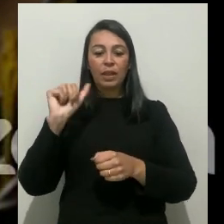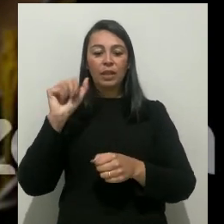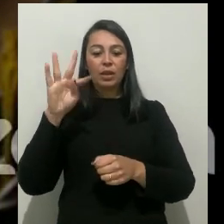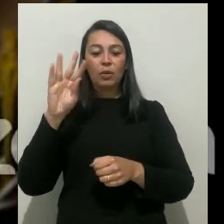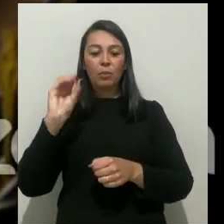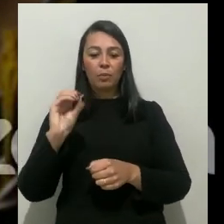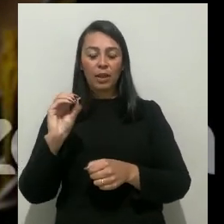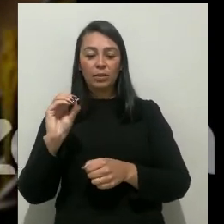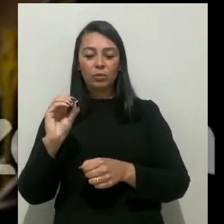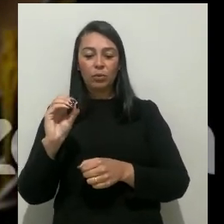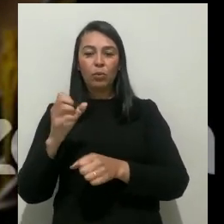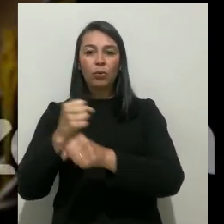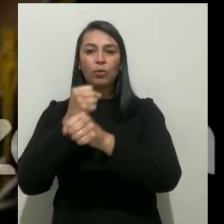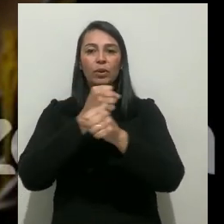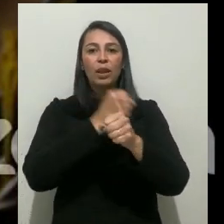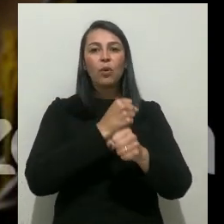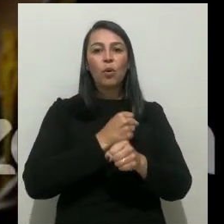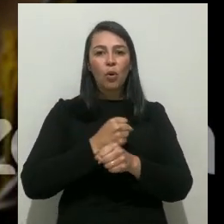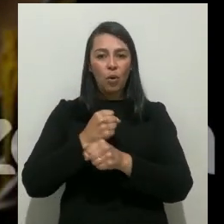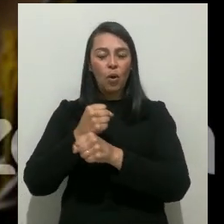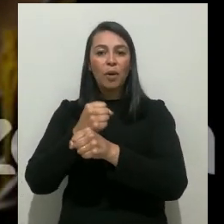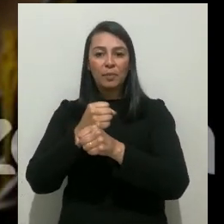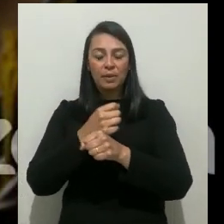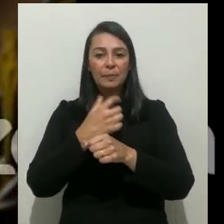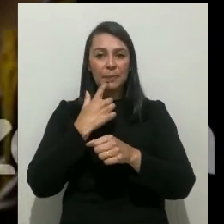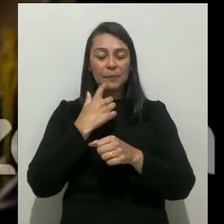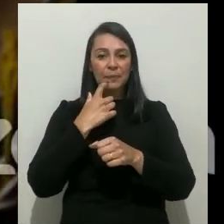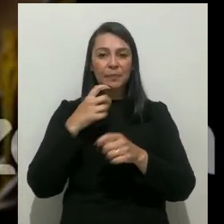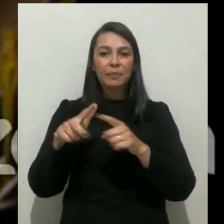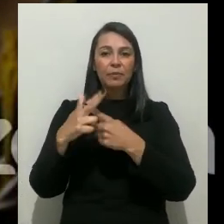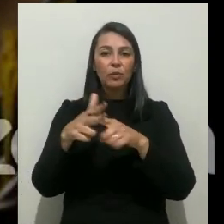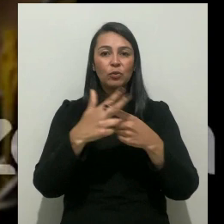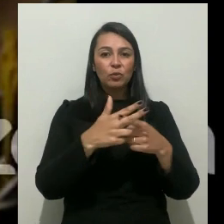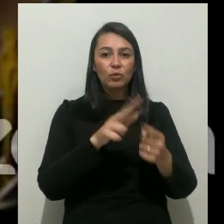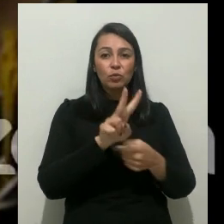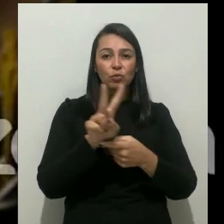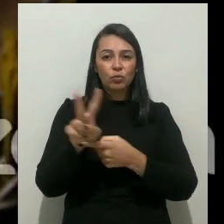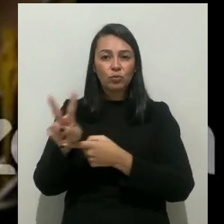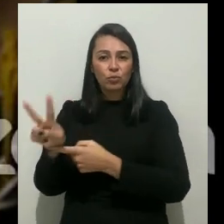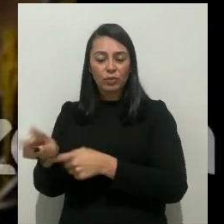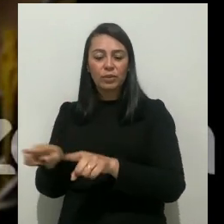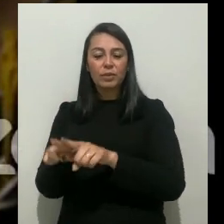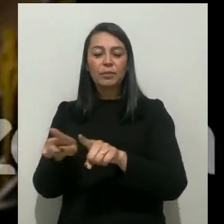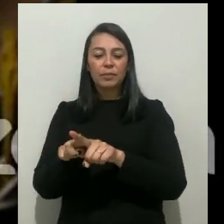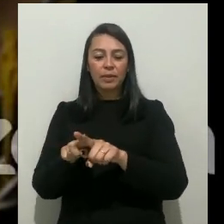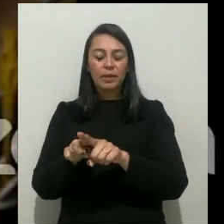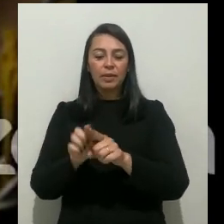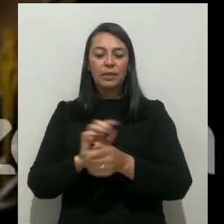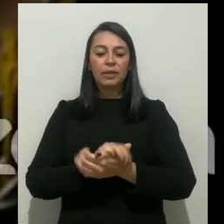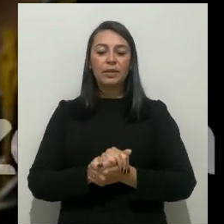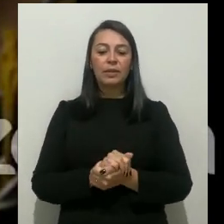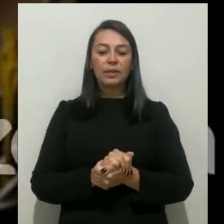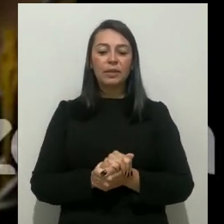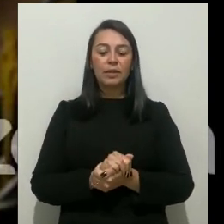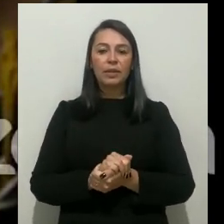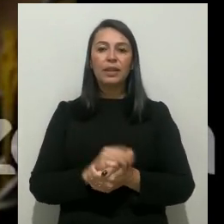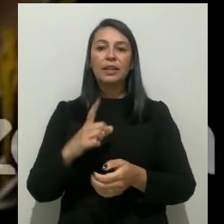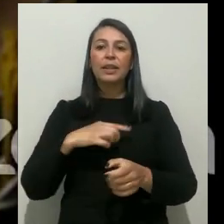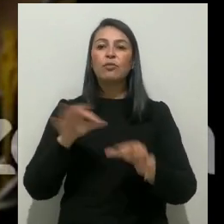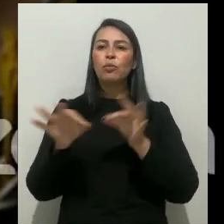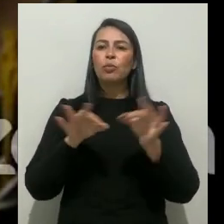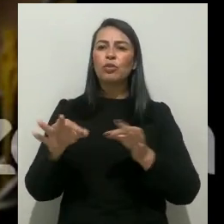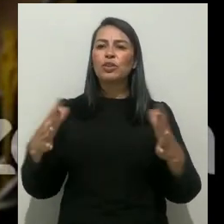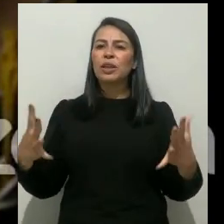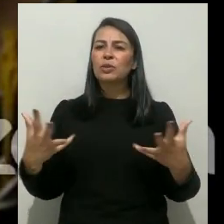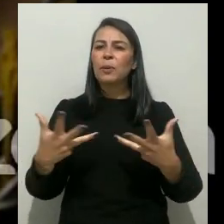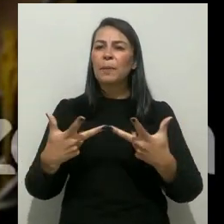obra de restauração nos anos 2000, também na Fundação Roberto Marinho, e nesse momento, um projeto